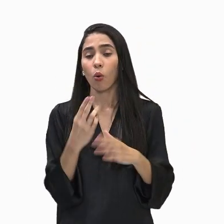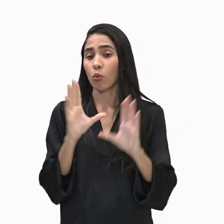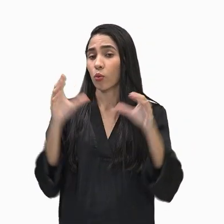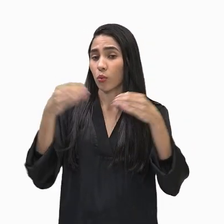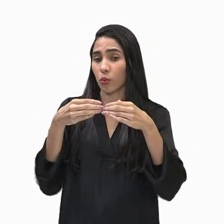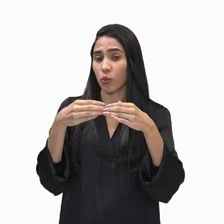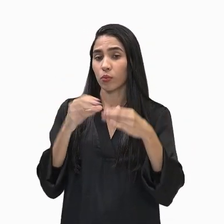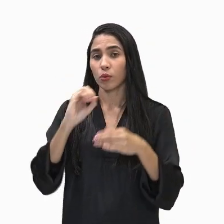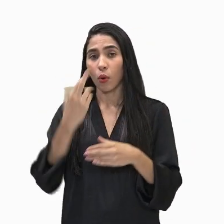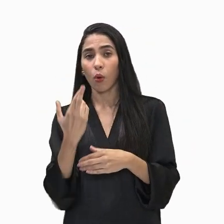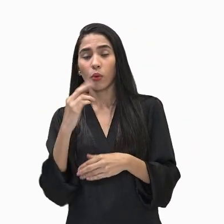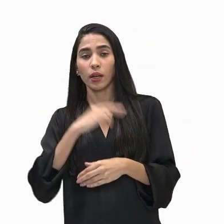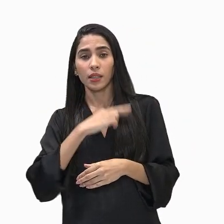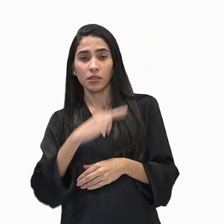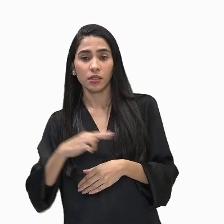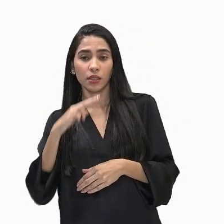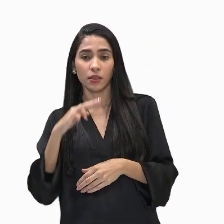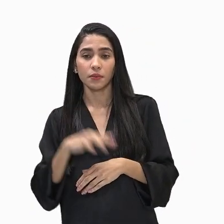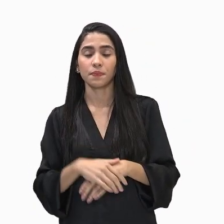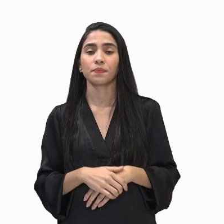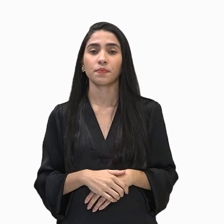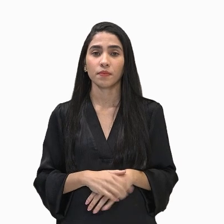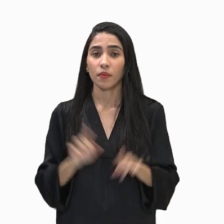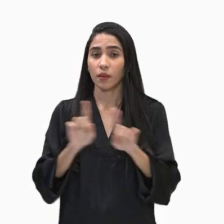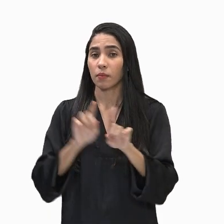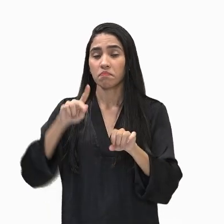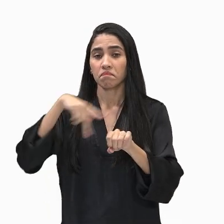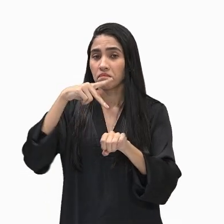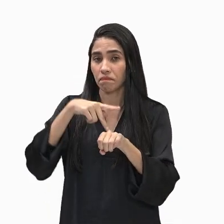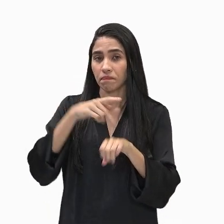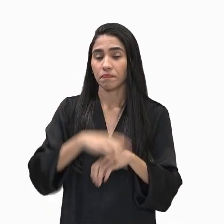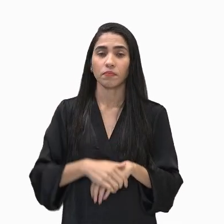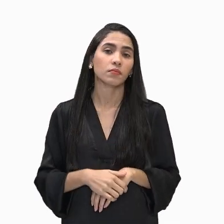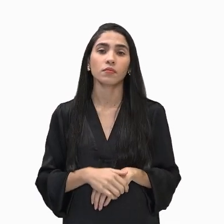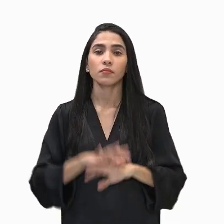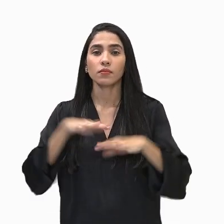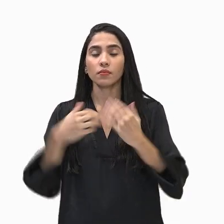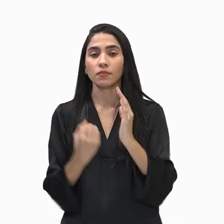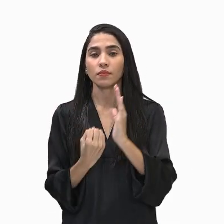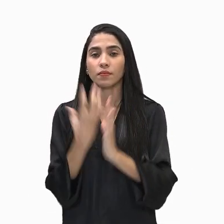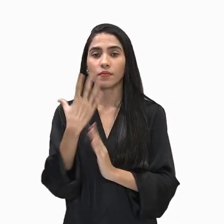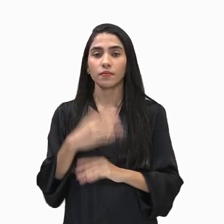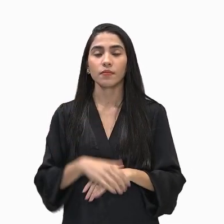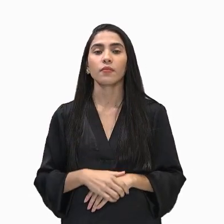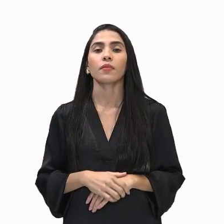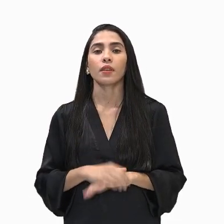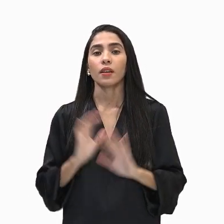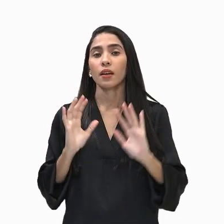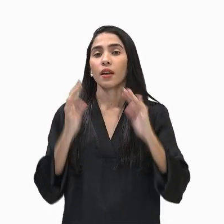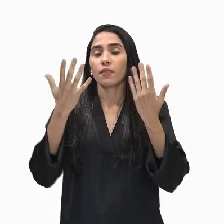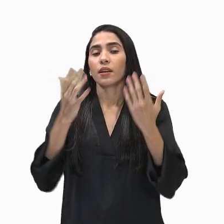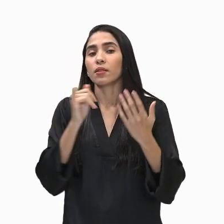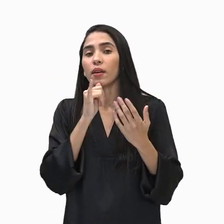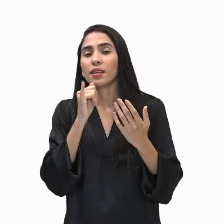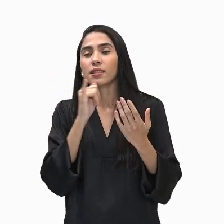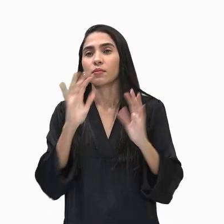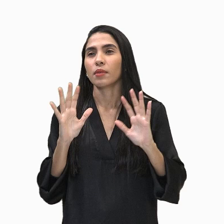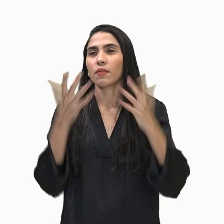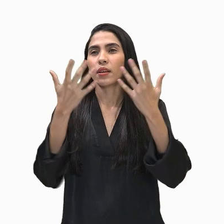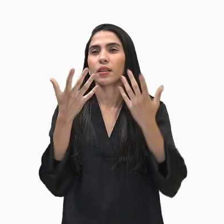aquela religião, não é verdade? Aquele país. Então, cria eventos como